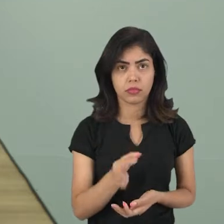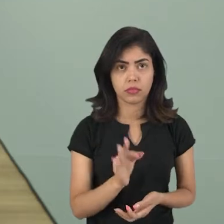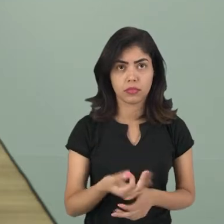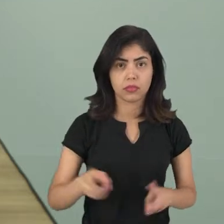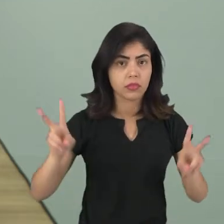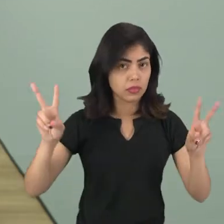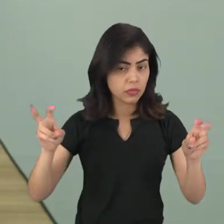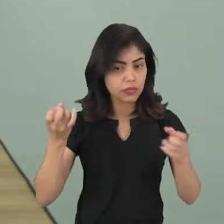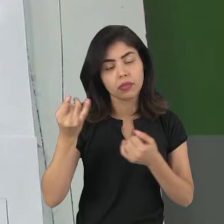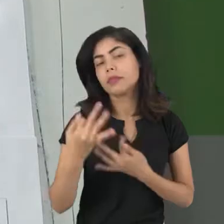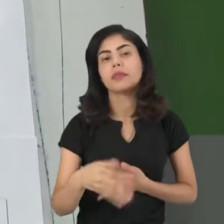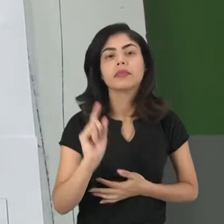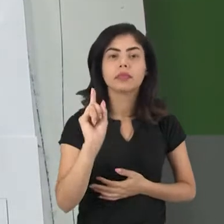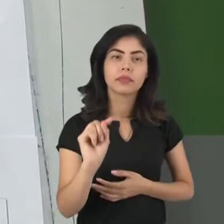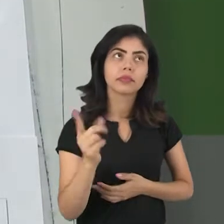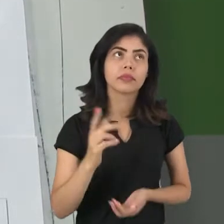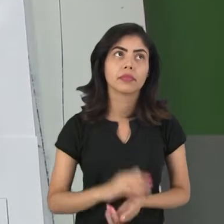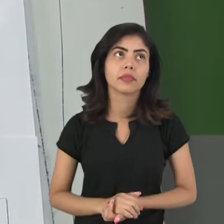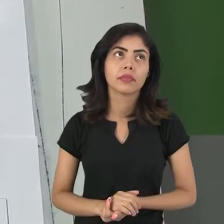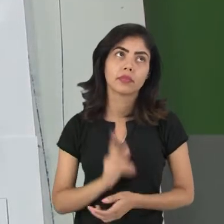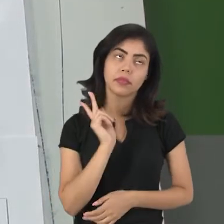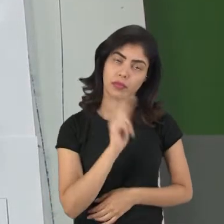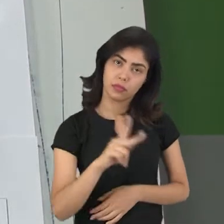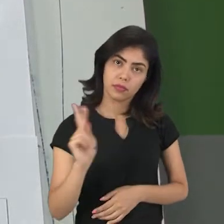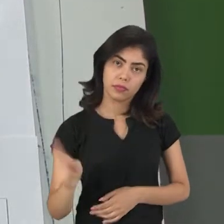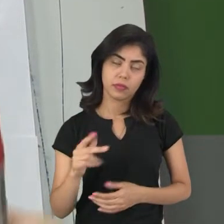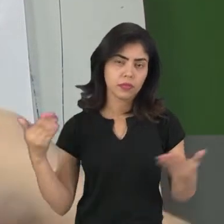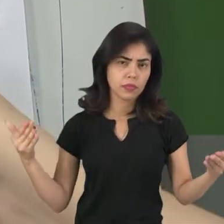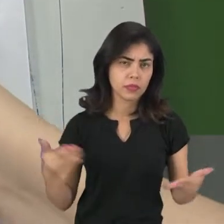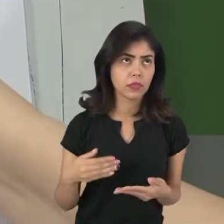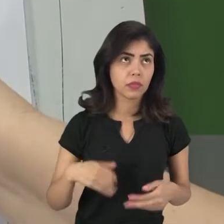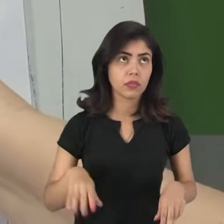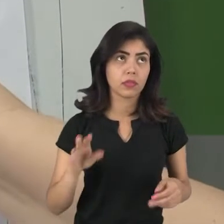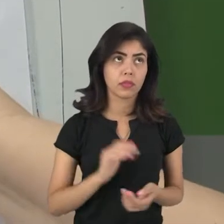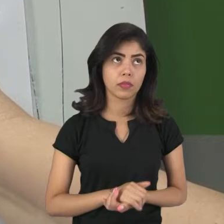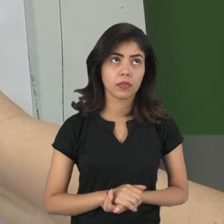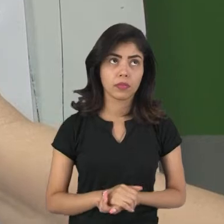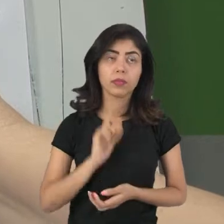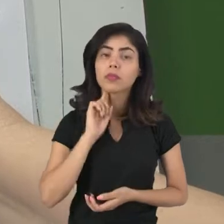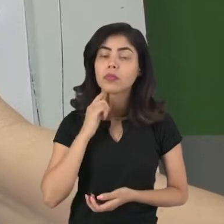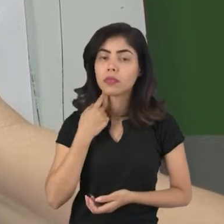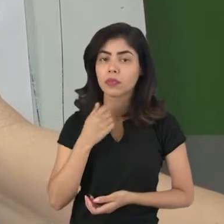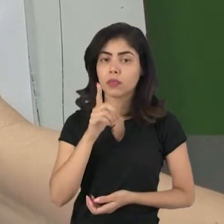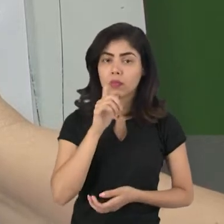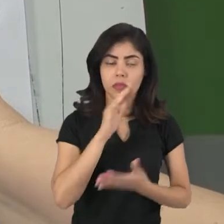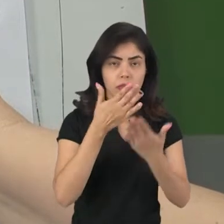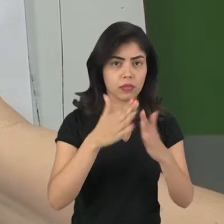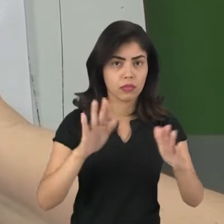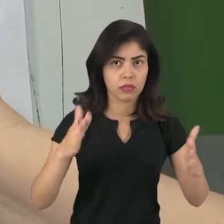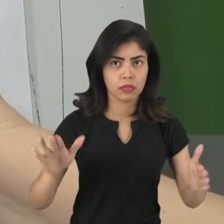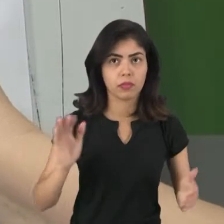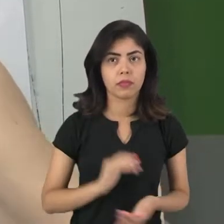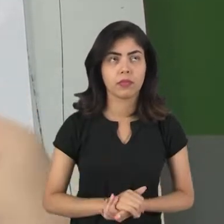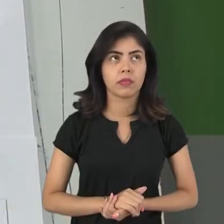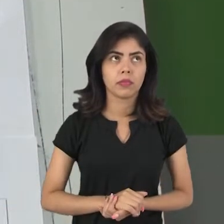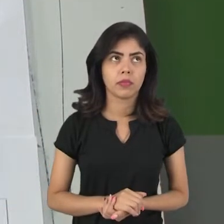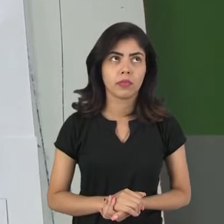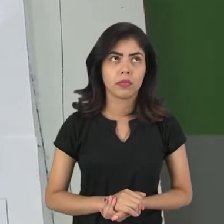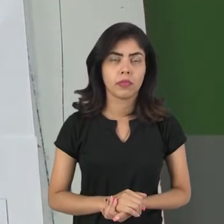assunto tratado no texto é: professora, e agora? Letra A, alternativa, poluição da